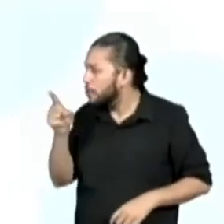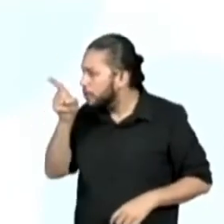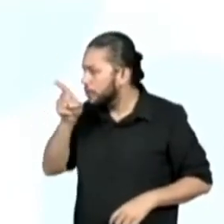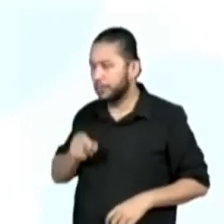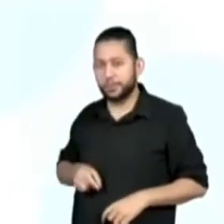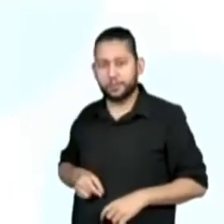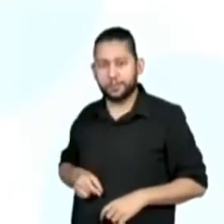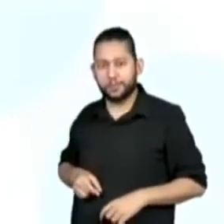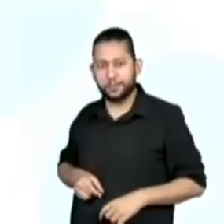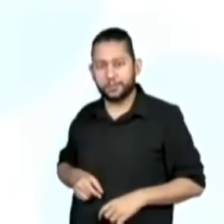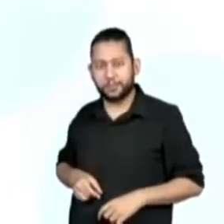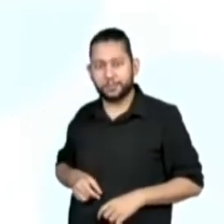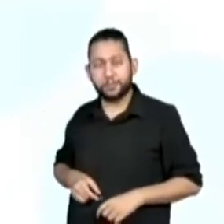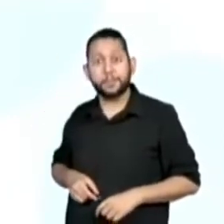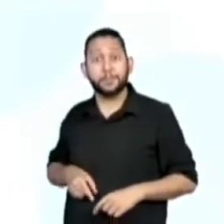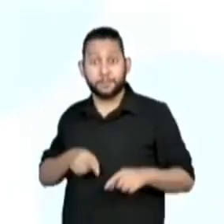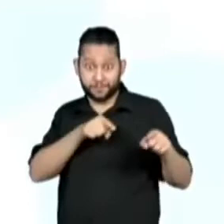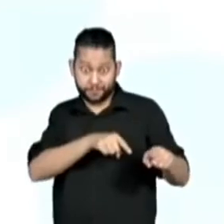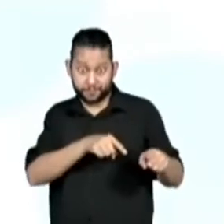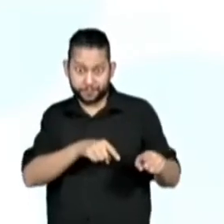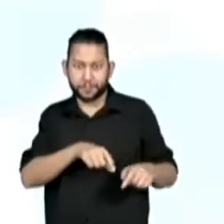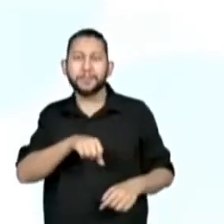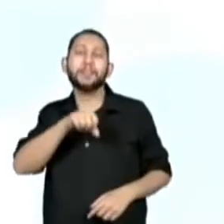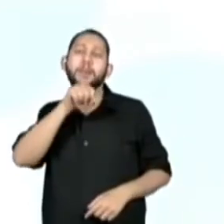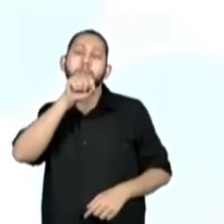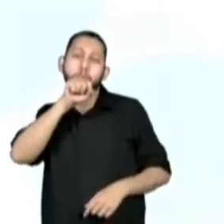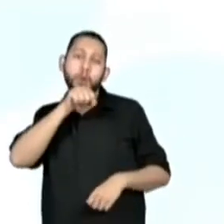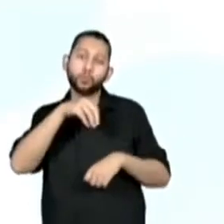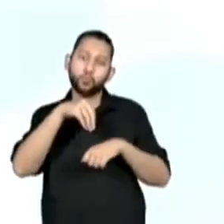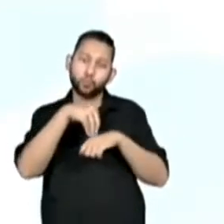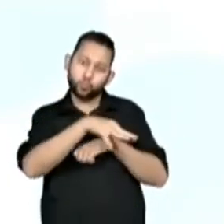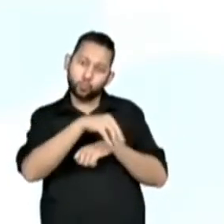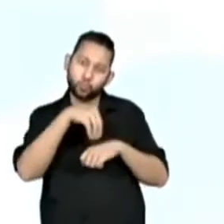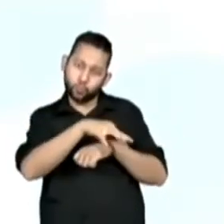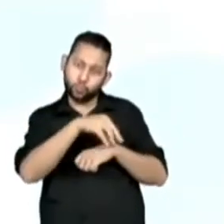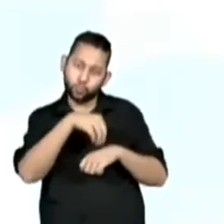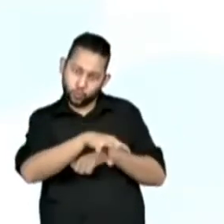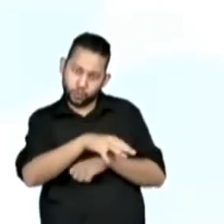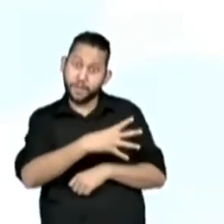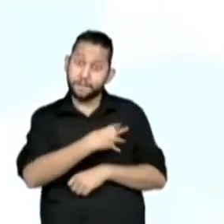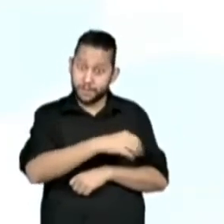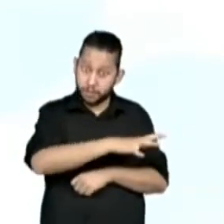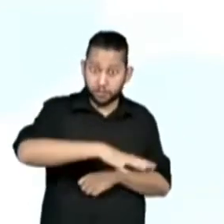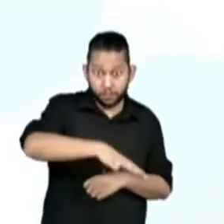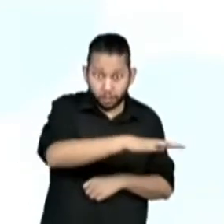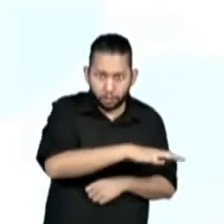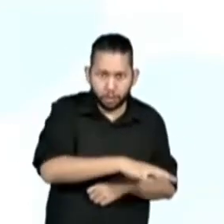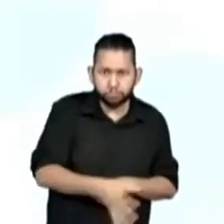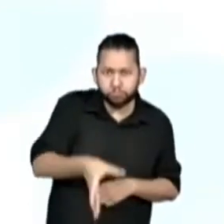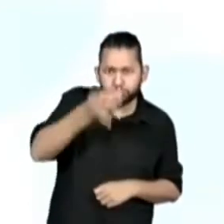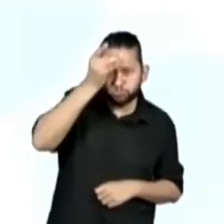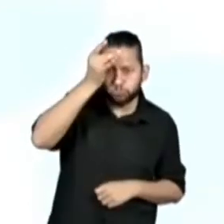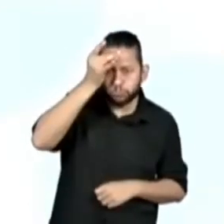eles ficaram atentos. Deu para perceber que eles estavam atentos à ordem da